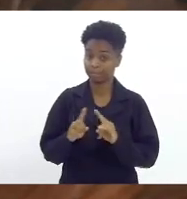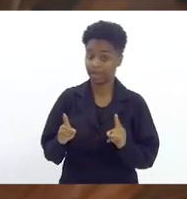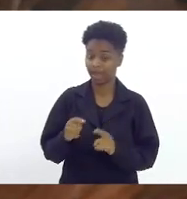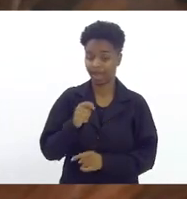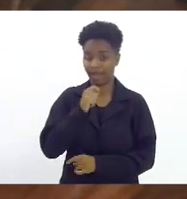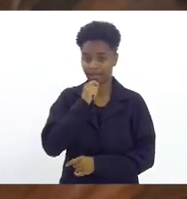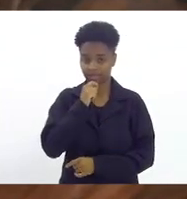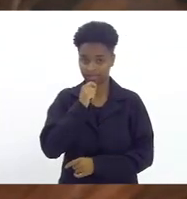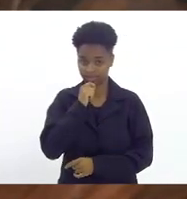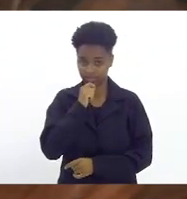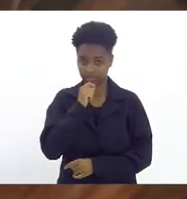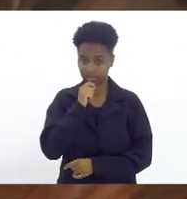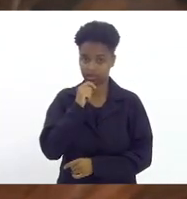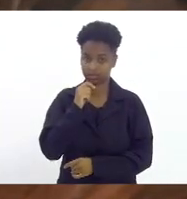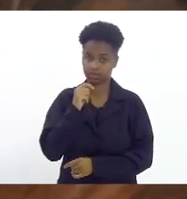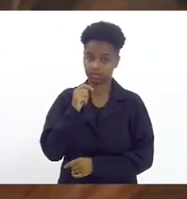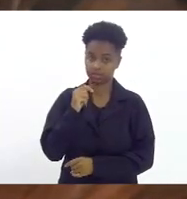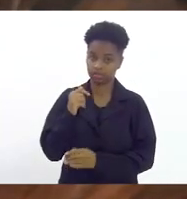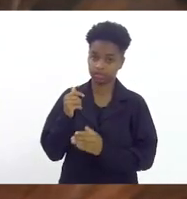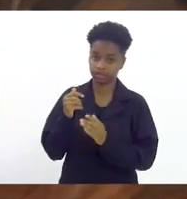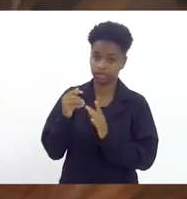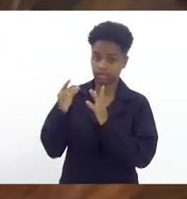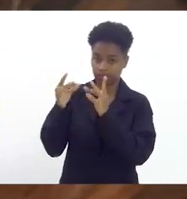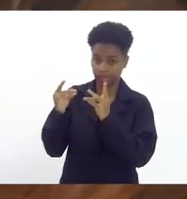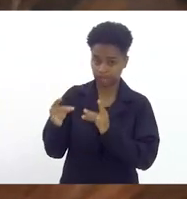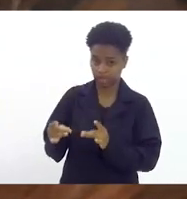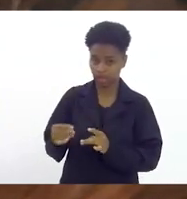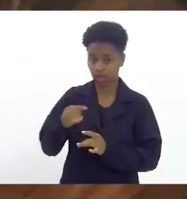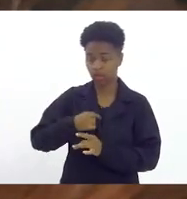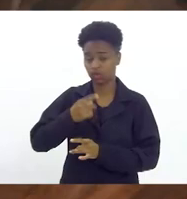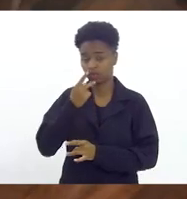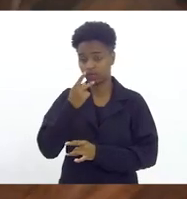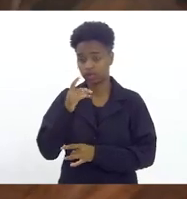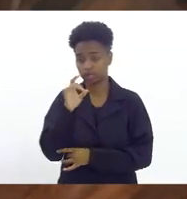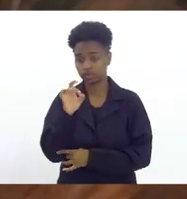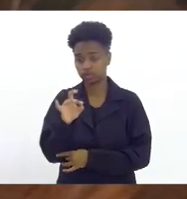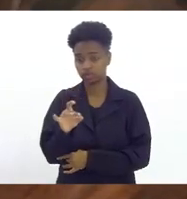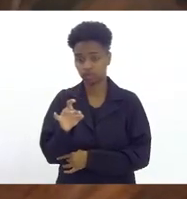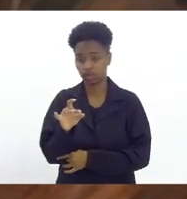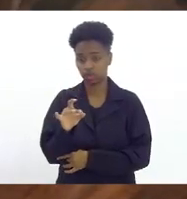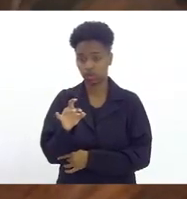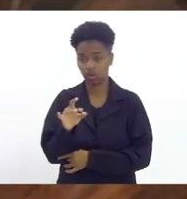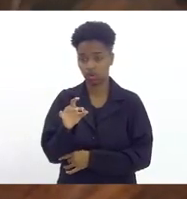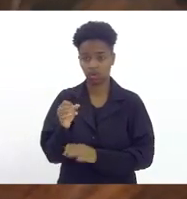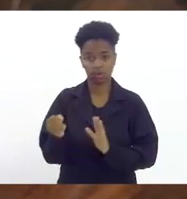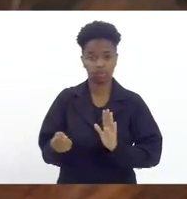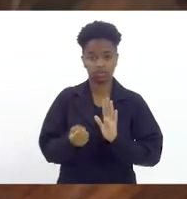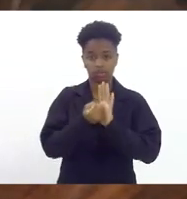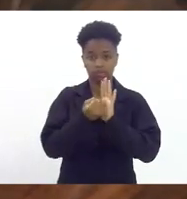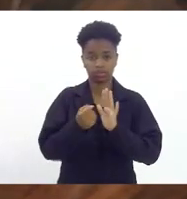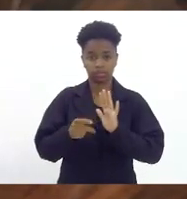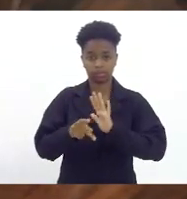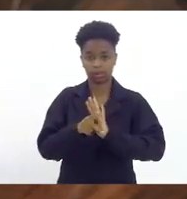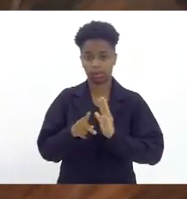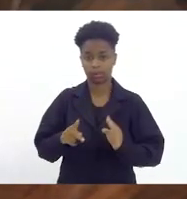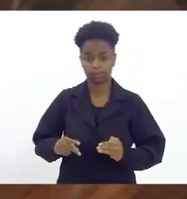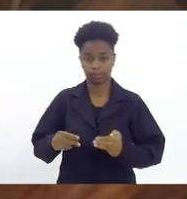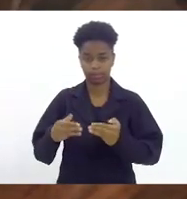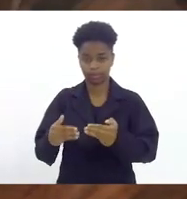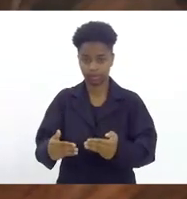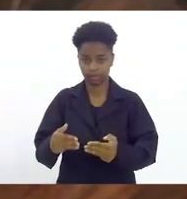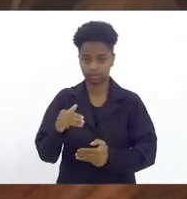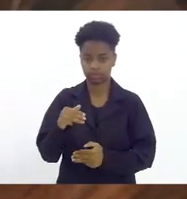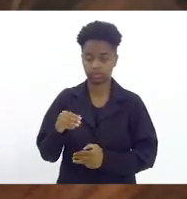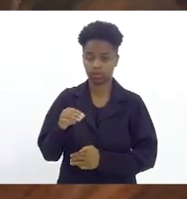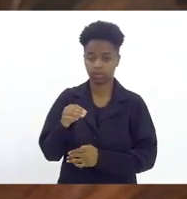nesses últimos nesses últimos detalhes eu citei apenas aqui o legado que esses ministros do